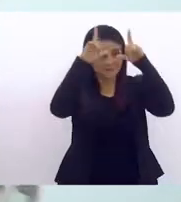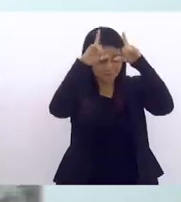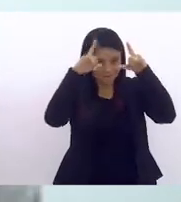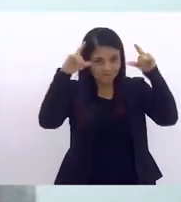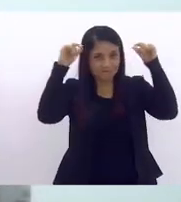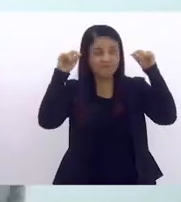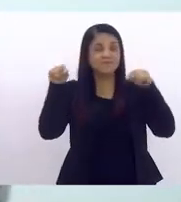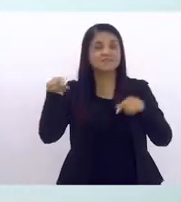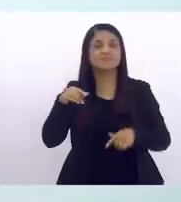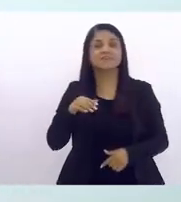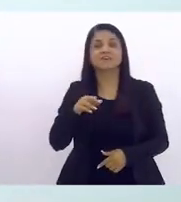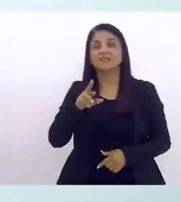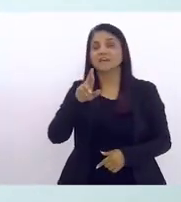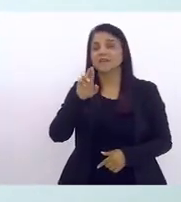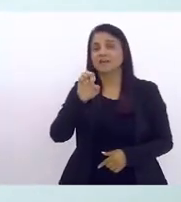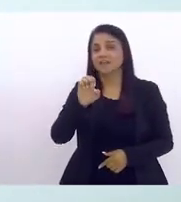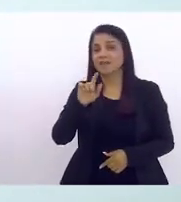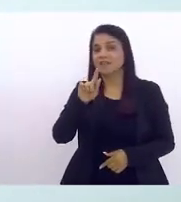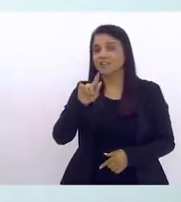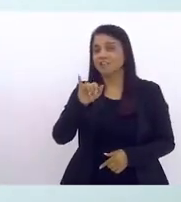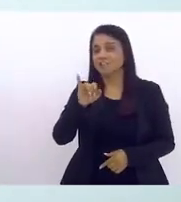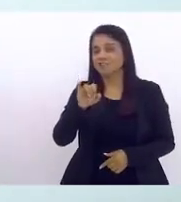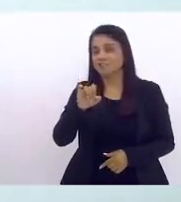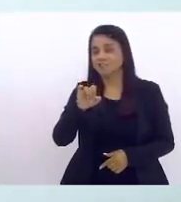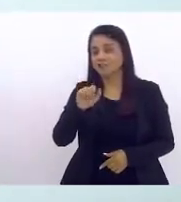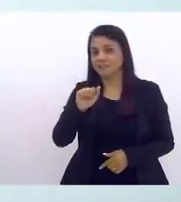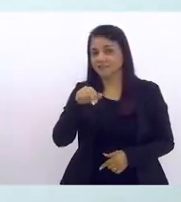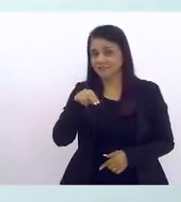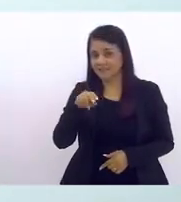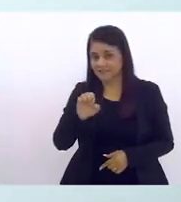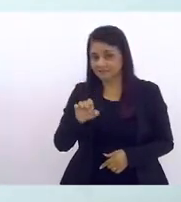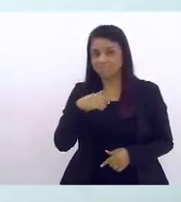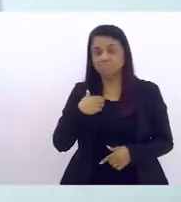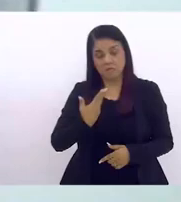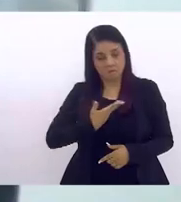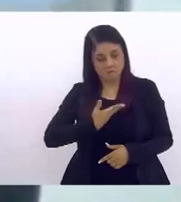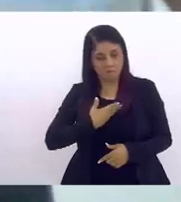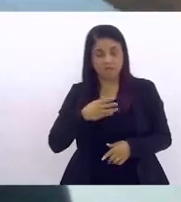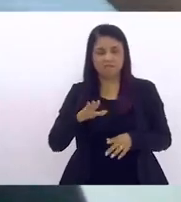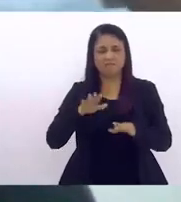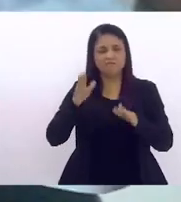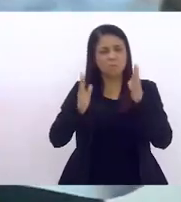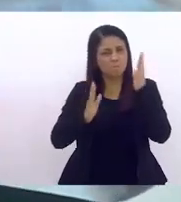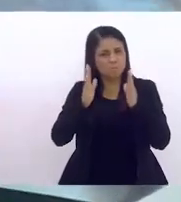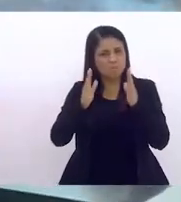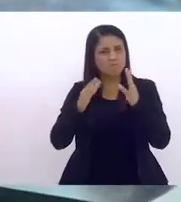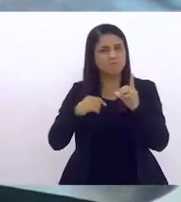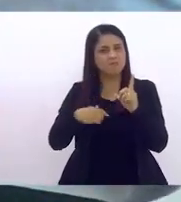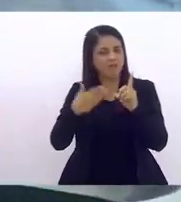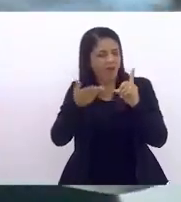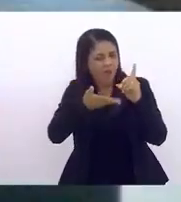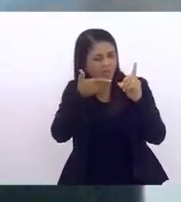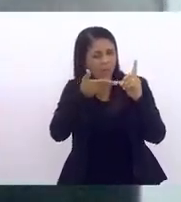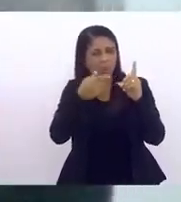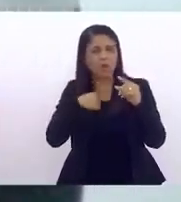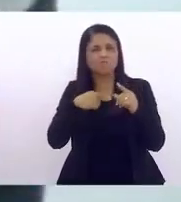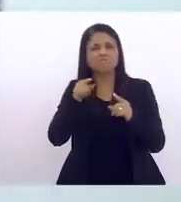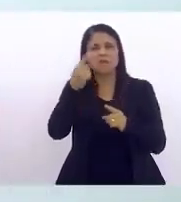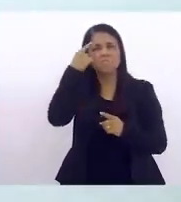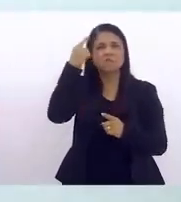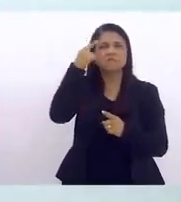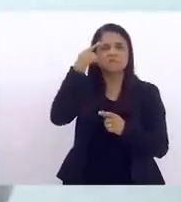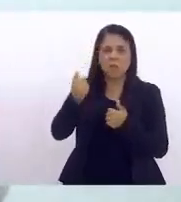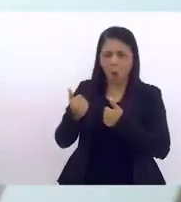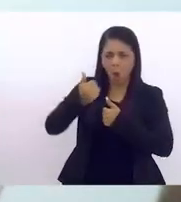Rejane, que é minha companheira. Mas teve uma época que eles achavam que a doula meio que ia ocupar o lugar